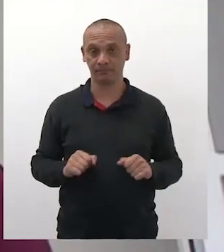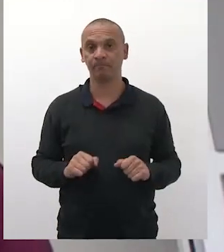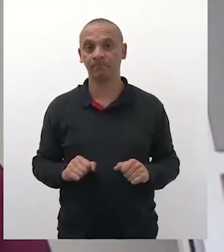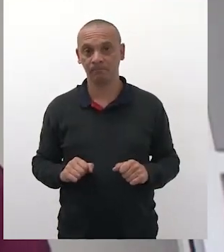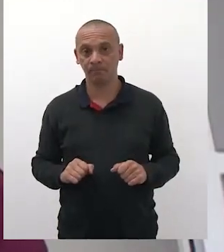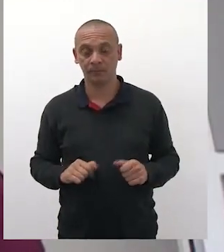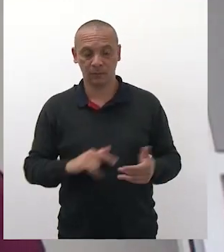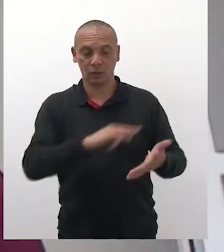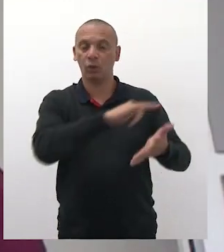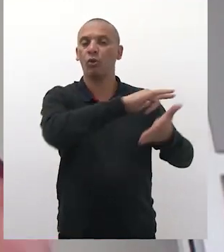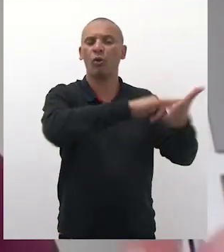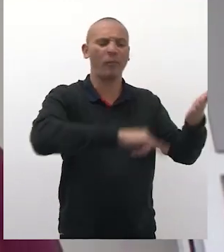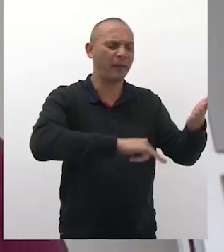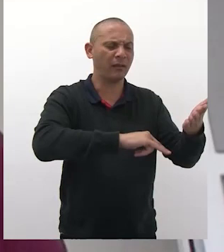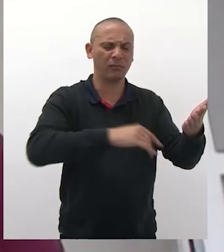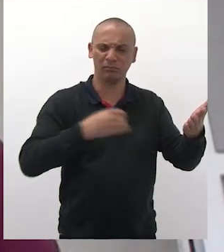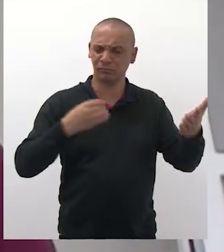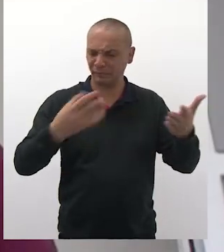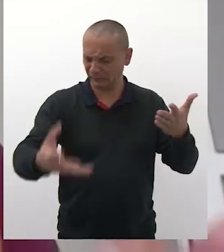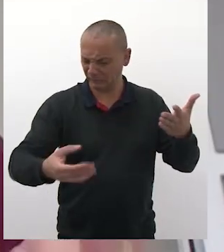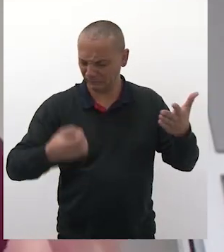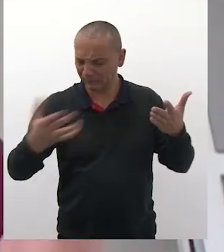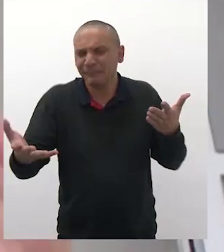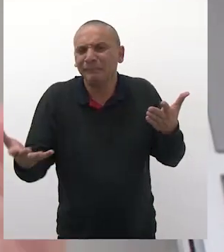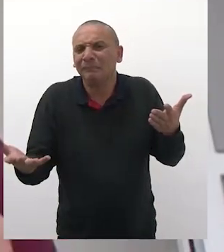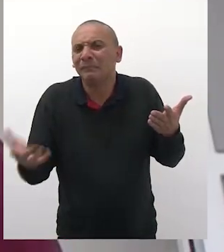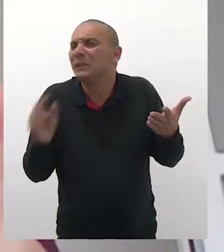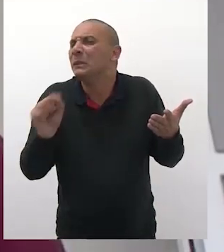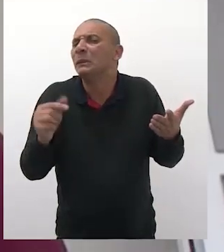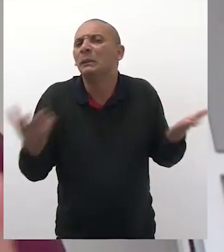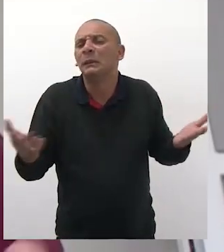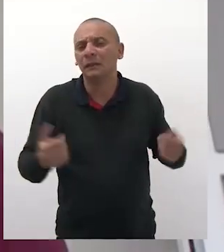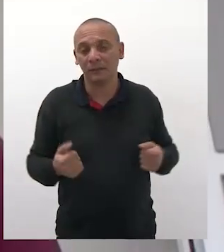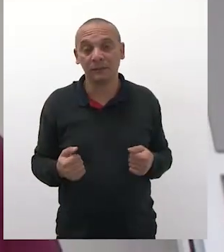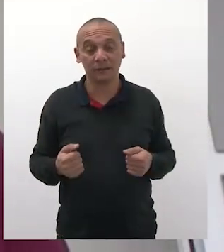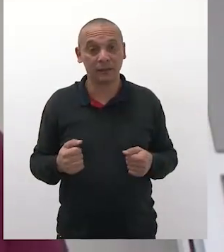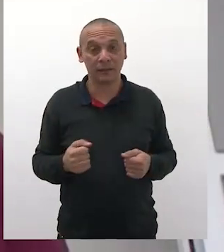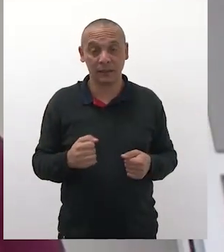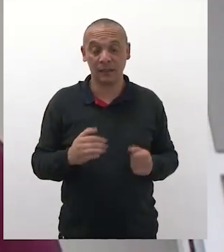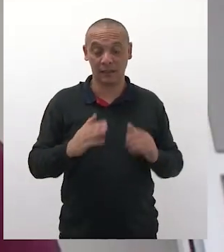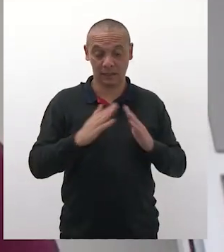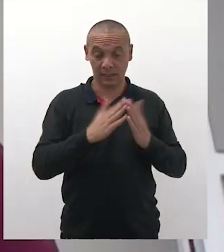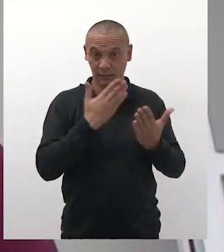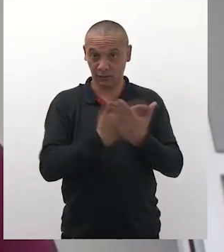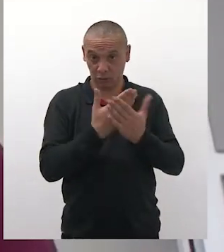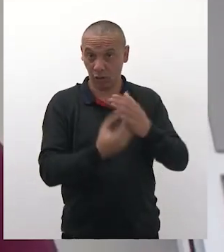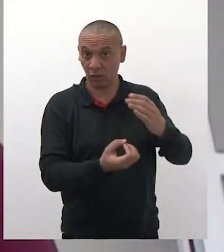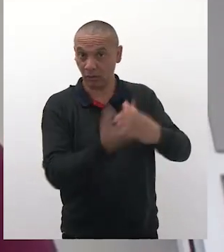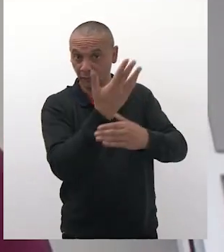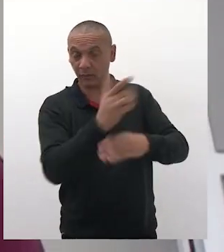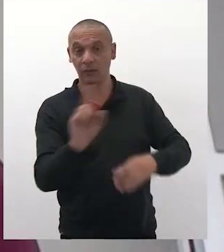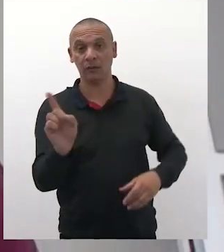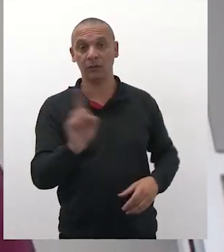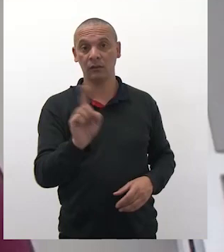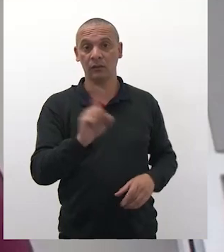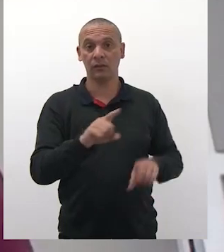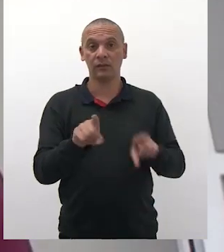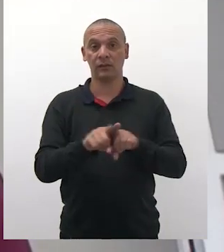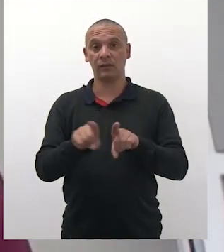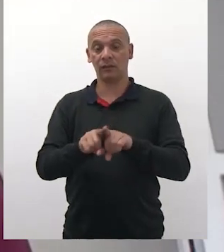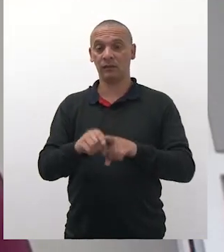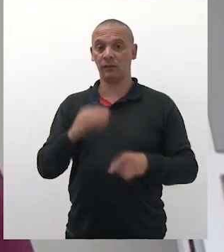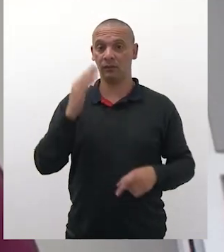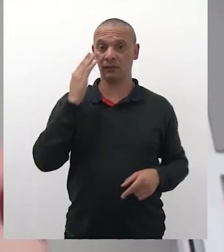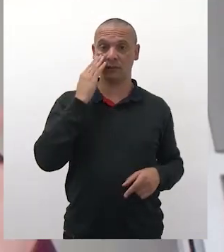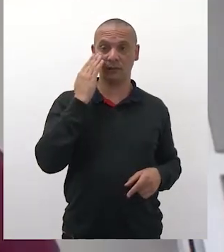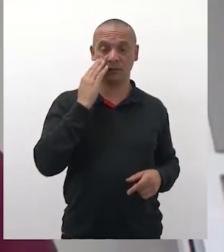de doação. Vejam, não foi gerado pela escola, mas faz referência à